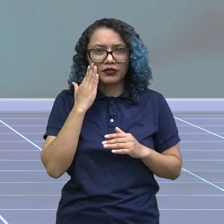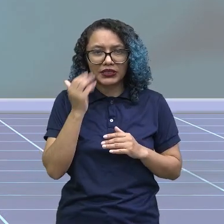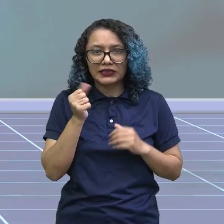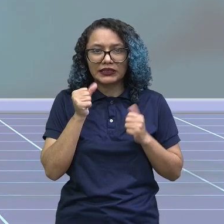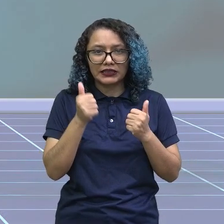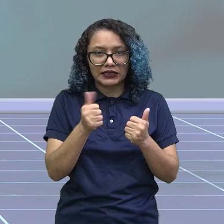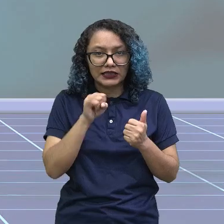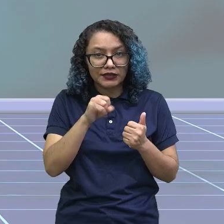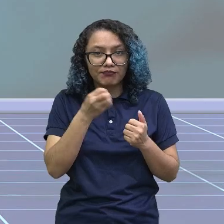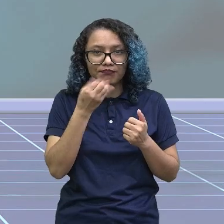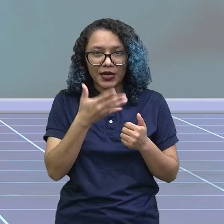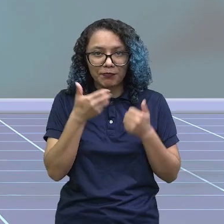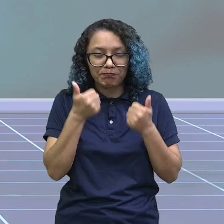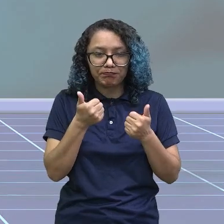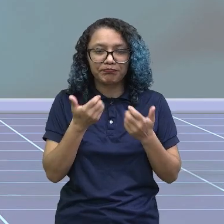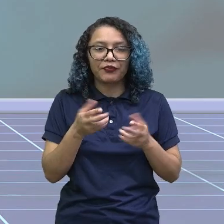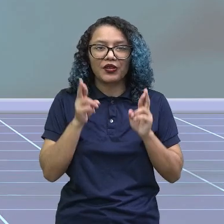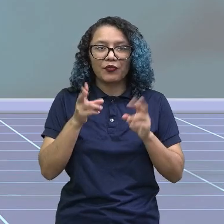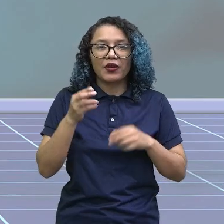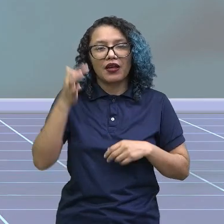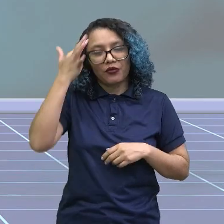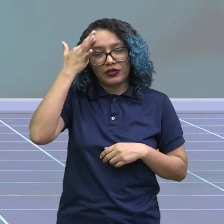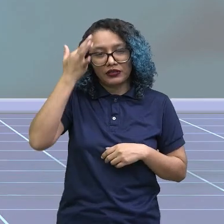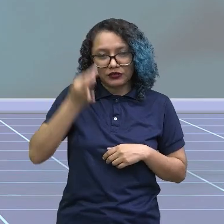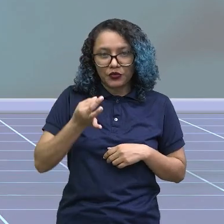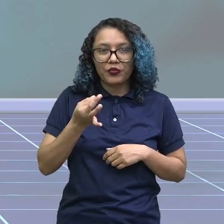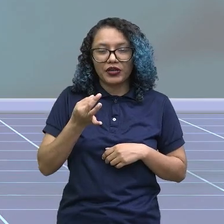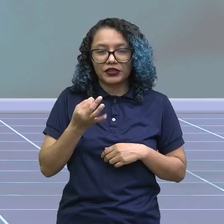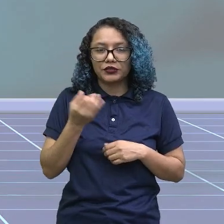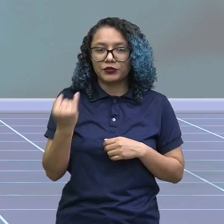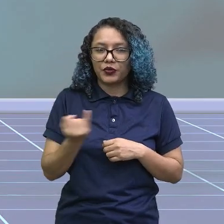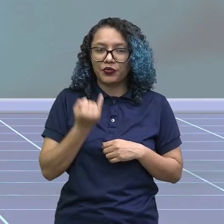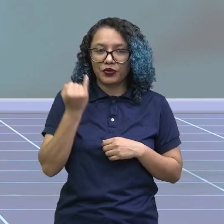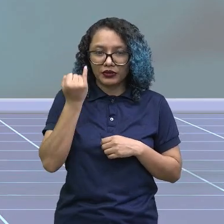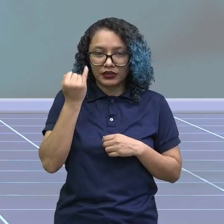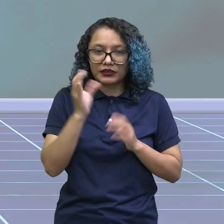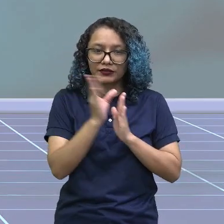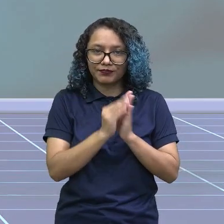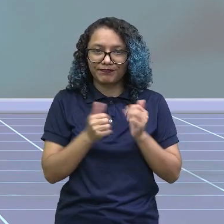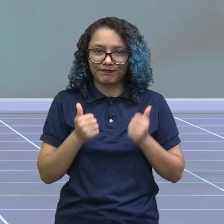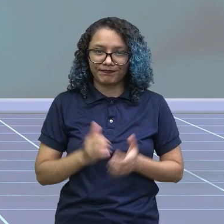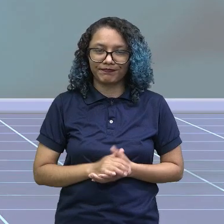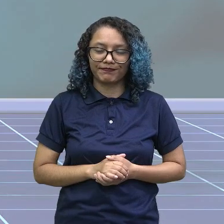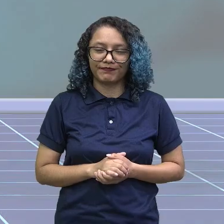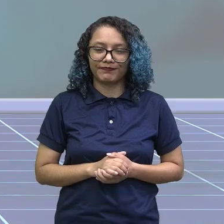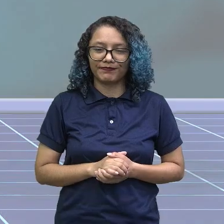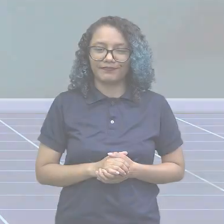certo? Então, espero que vocês tenham compreendido aí a importância desse conteúdo.